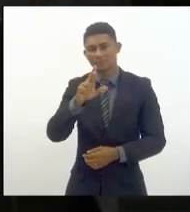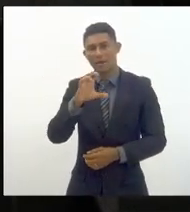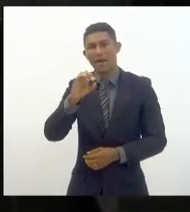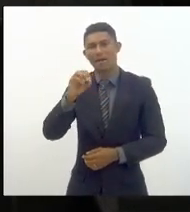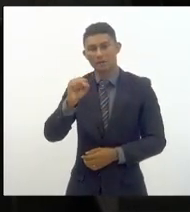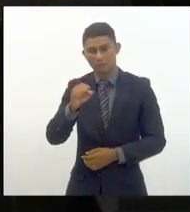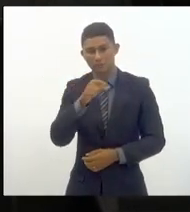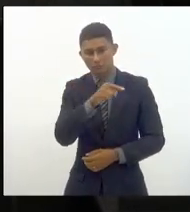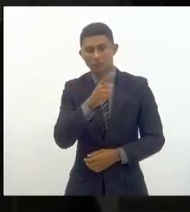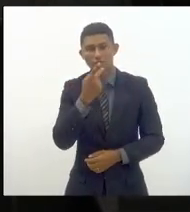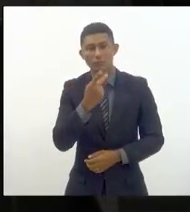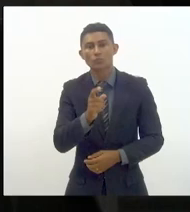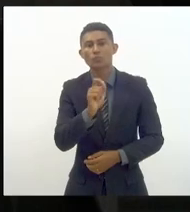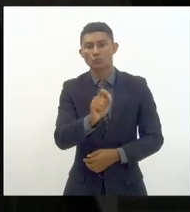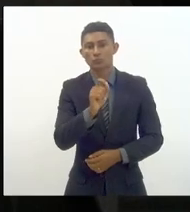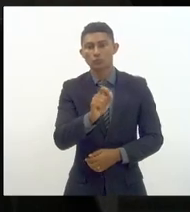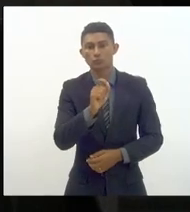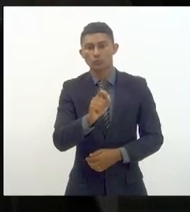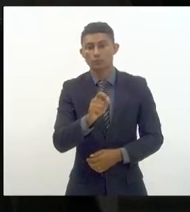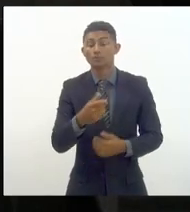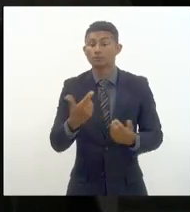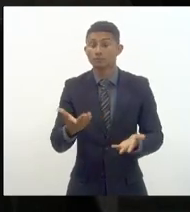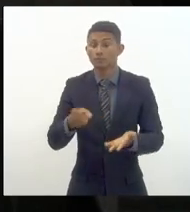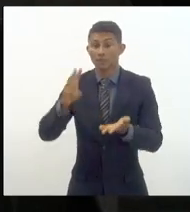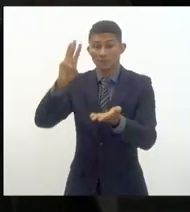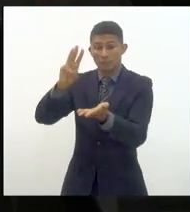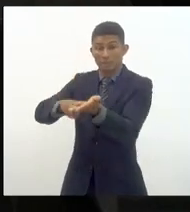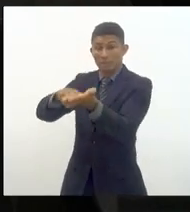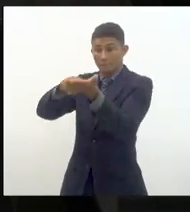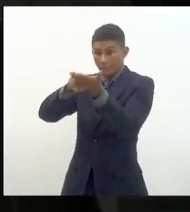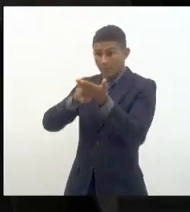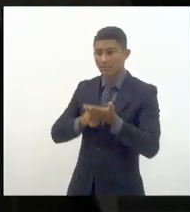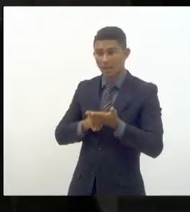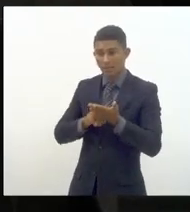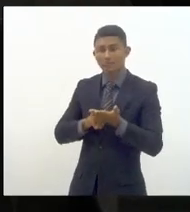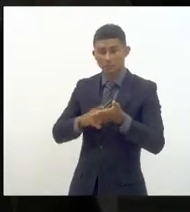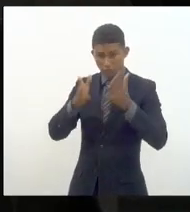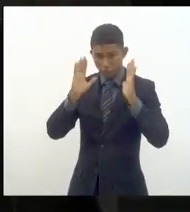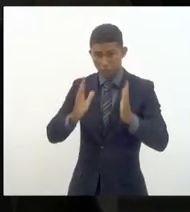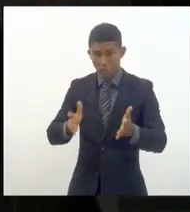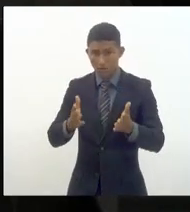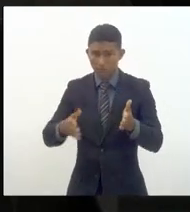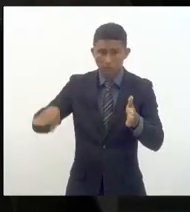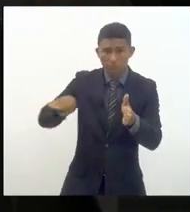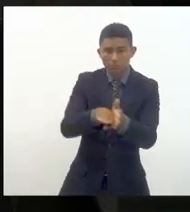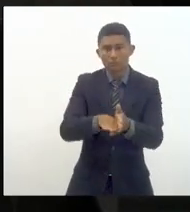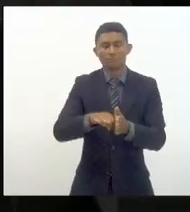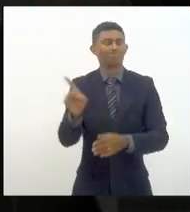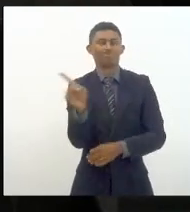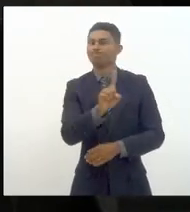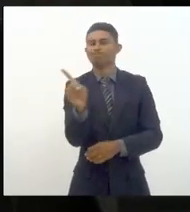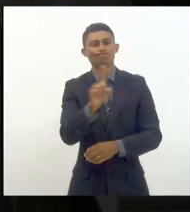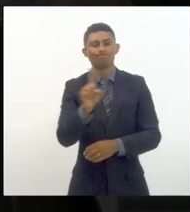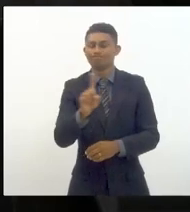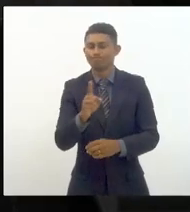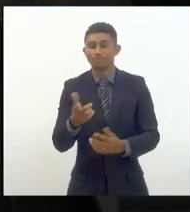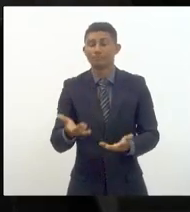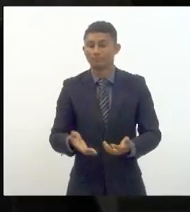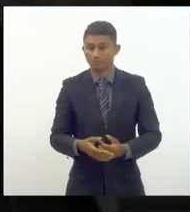daqui ainda não chegou a casa a outra mensagem e que se aguarda né sobre a migração